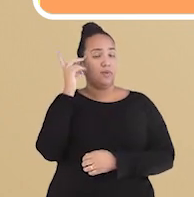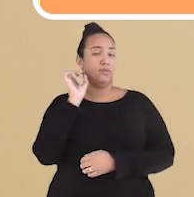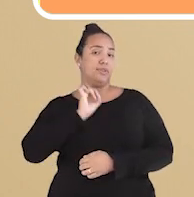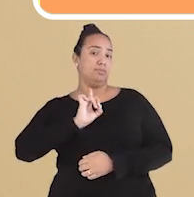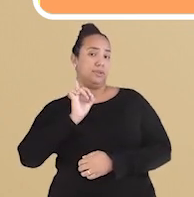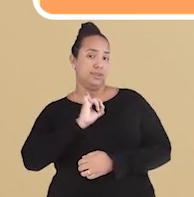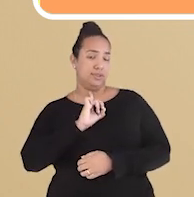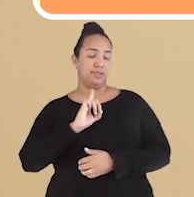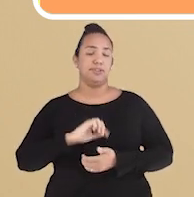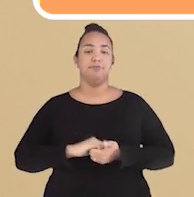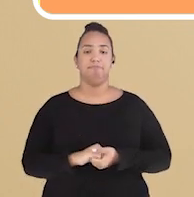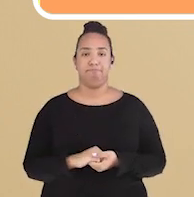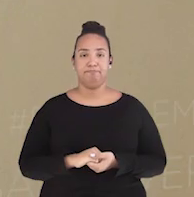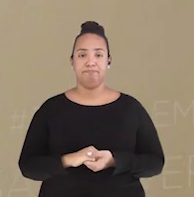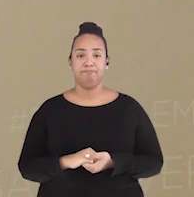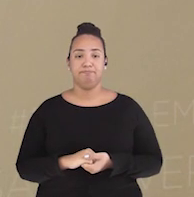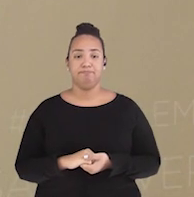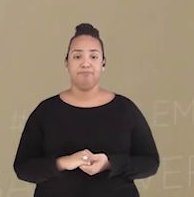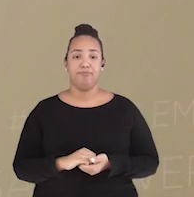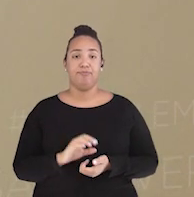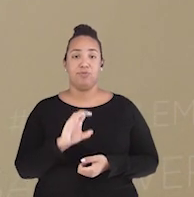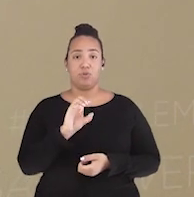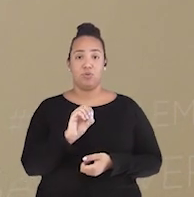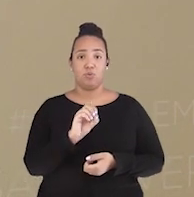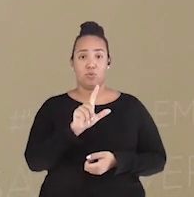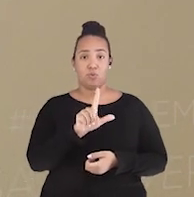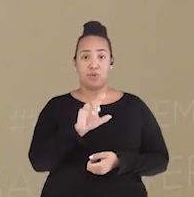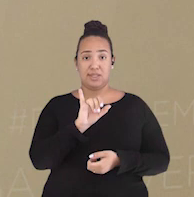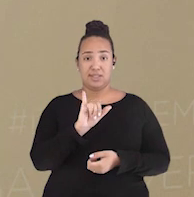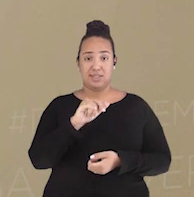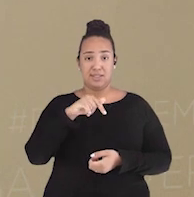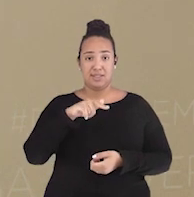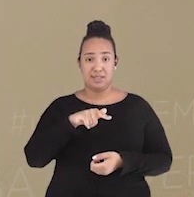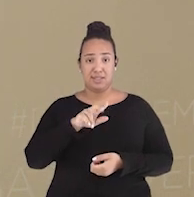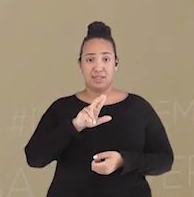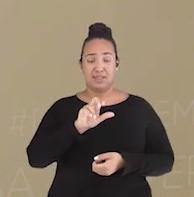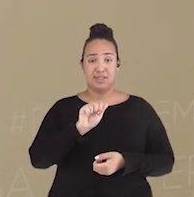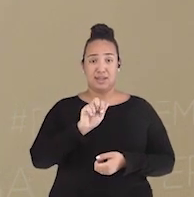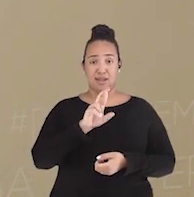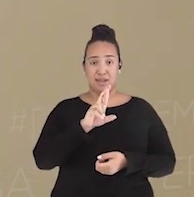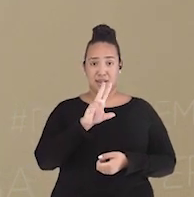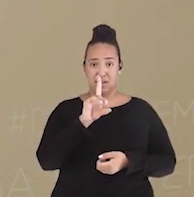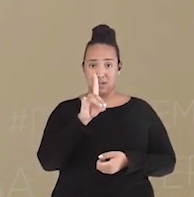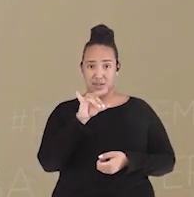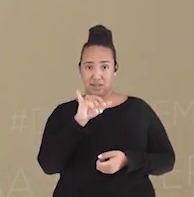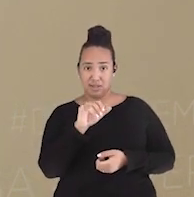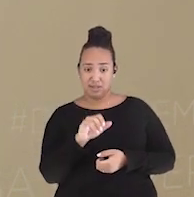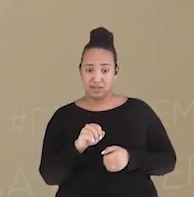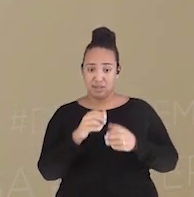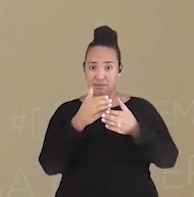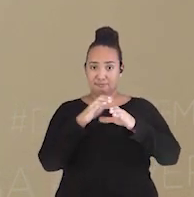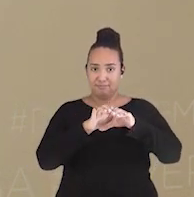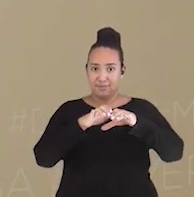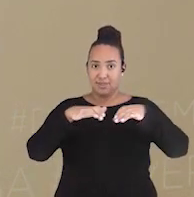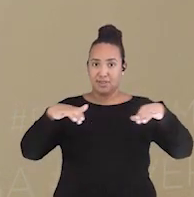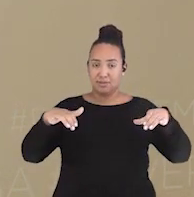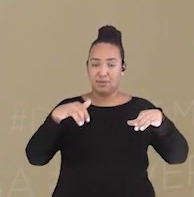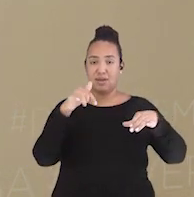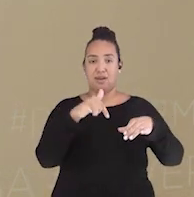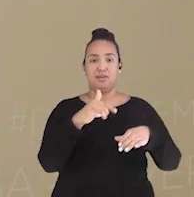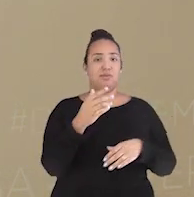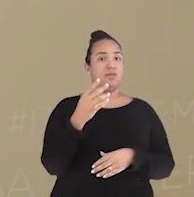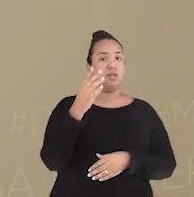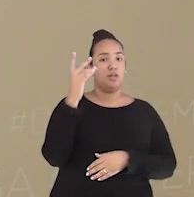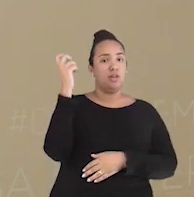e o estado de Minas Gerais. A oligarquia mineira rompe com a paulista e se junta a políticos do Rio Grande do Sul e da